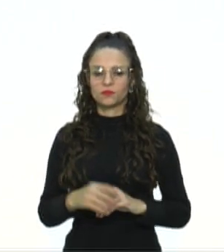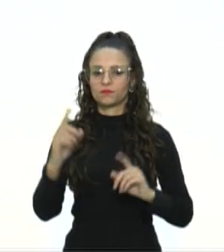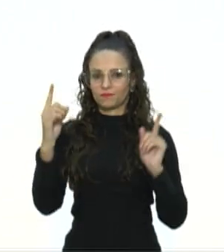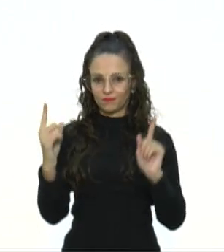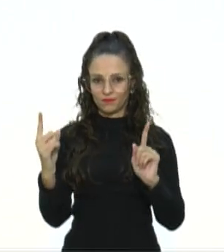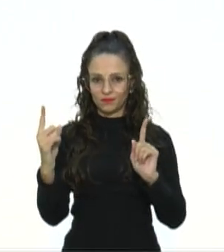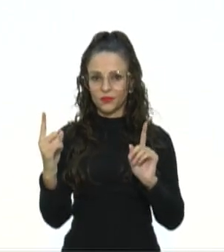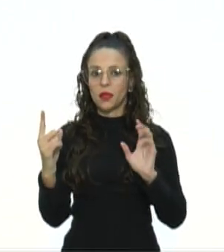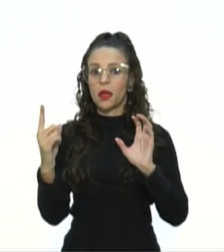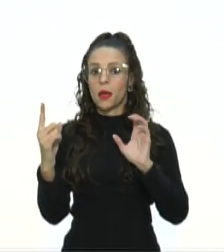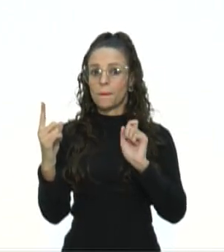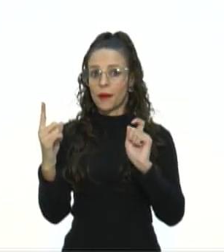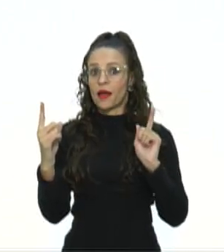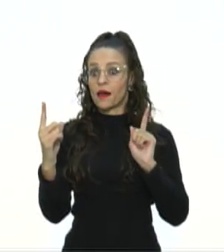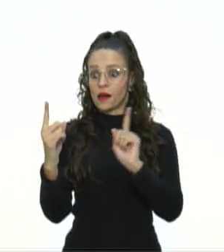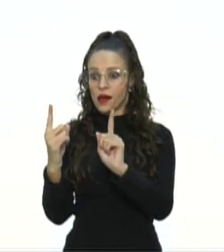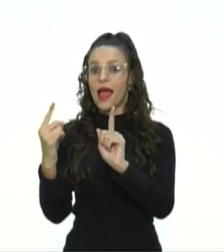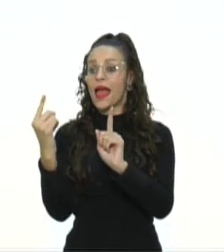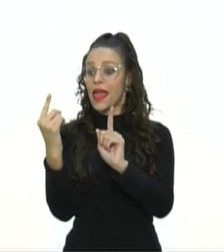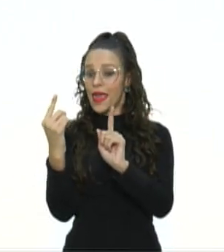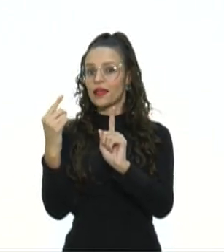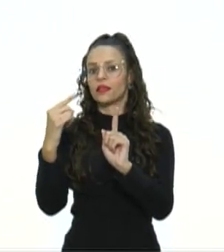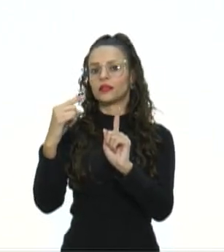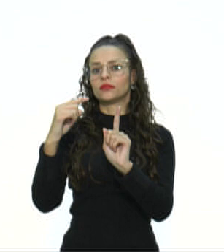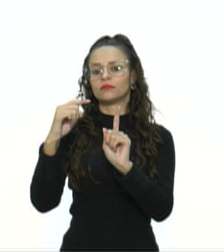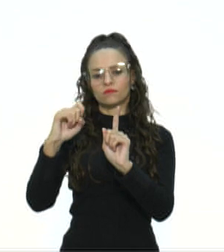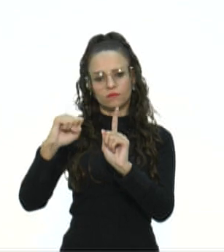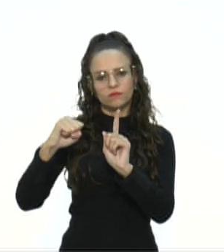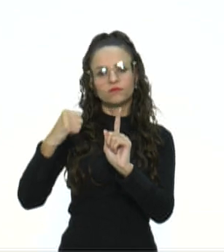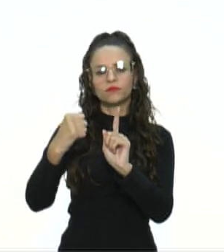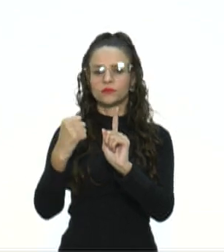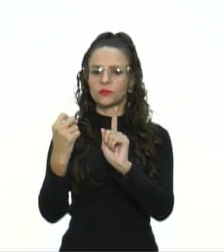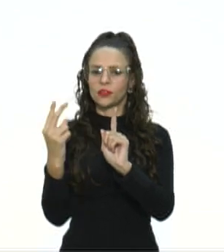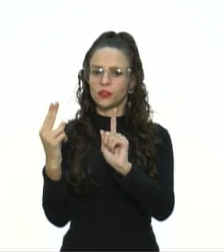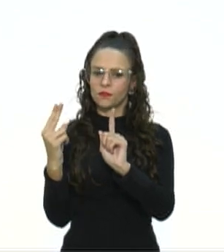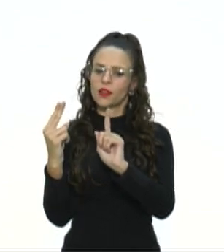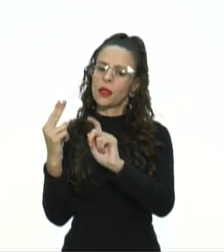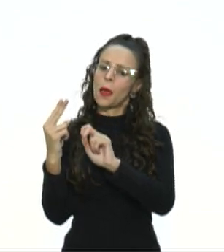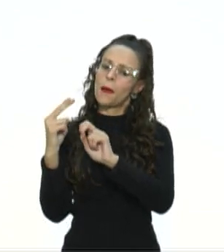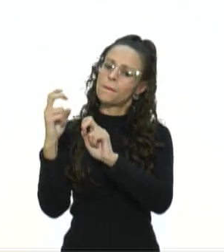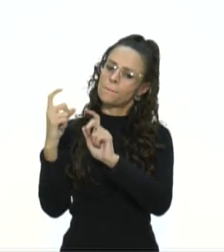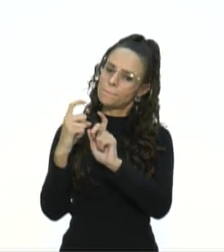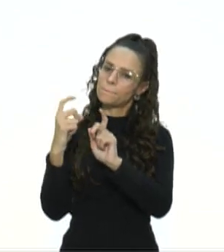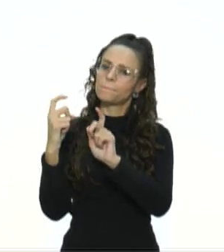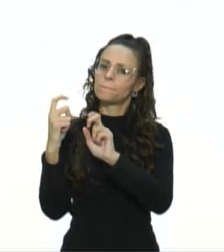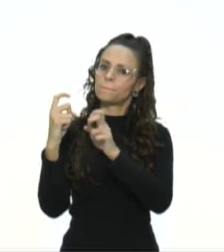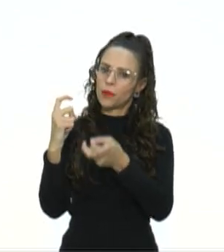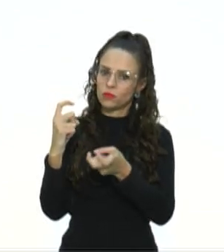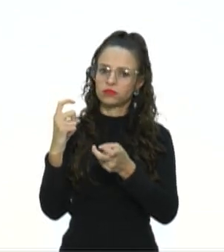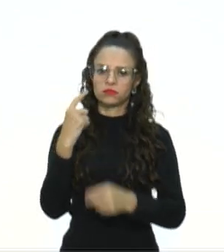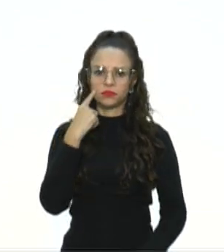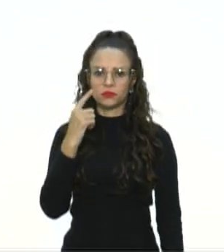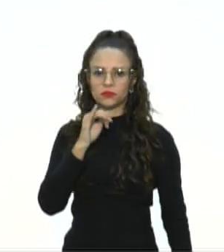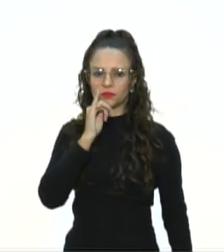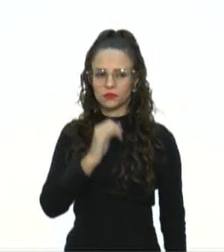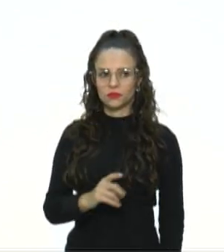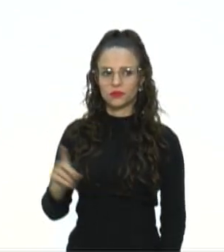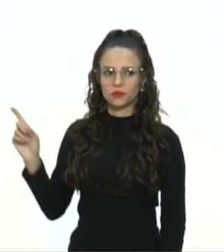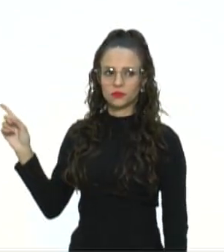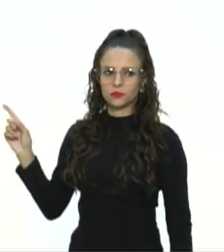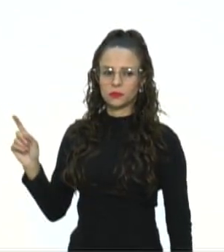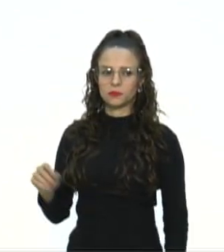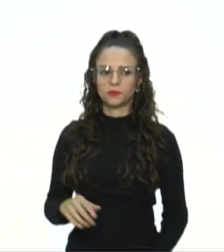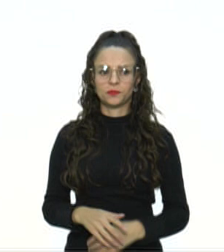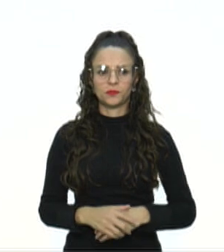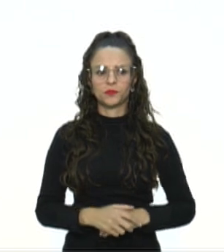outro vai utilizar desse ataque para se defender. Como está na animação ali, né? Pode ver